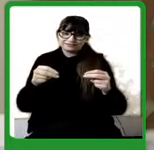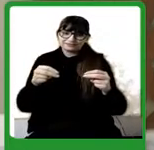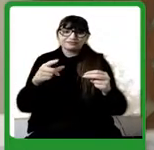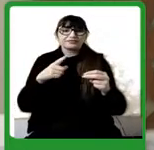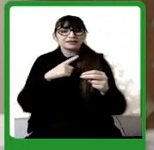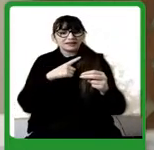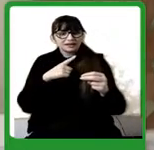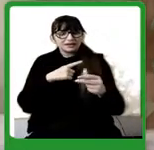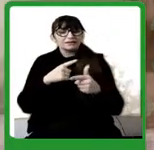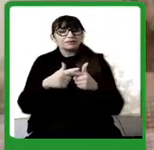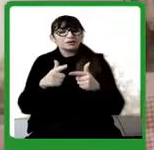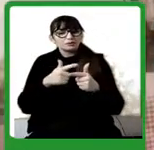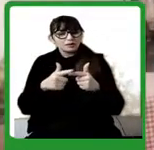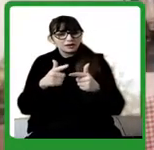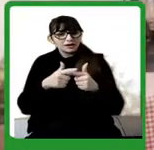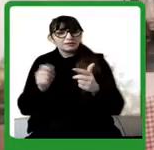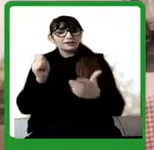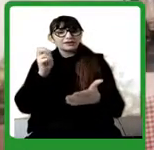Livre, vocês viram?